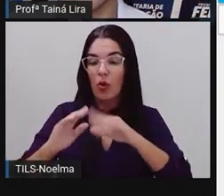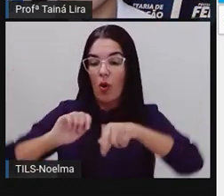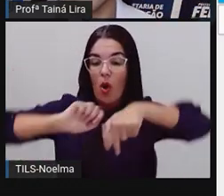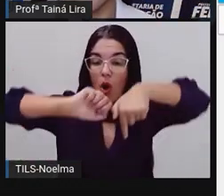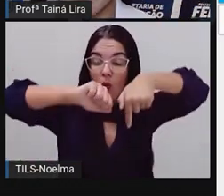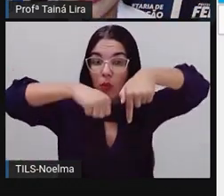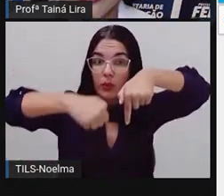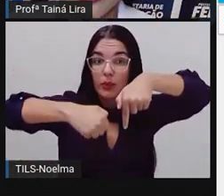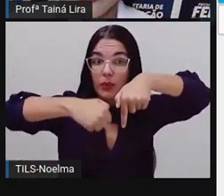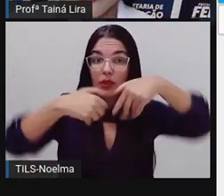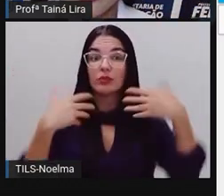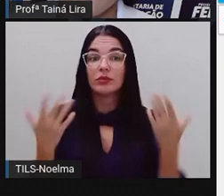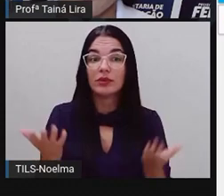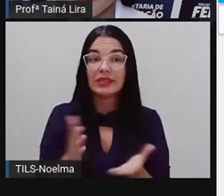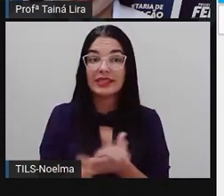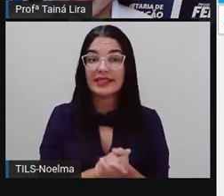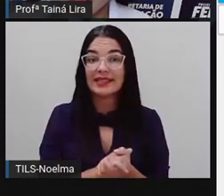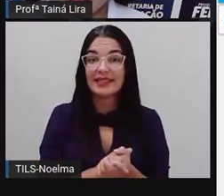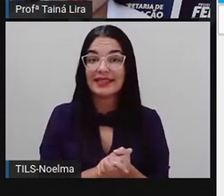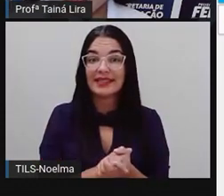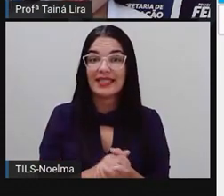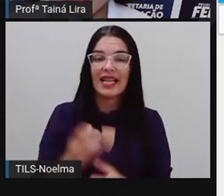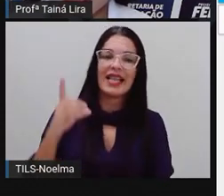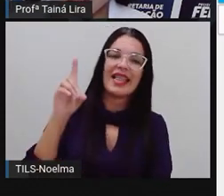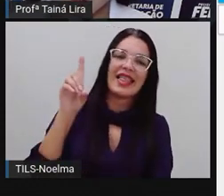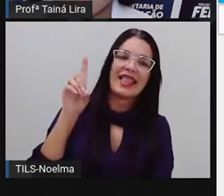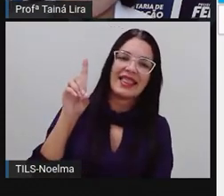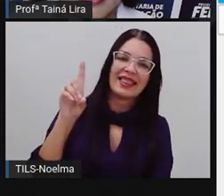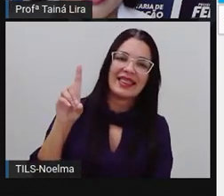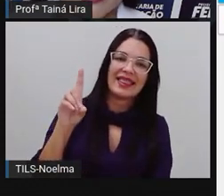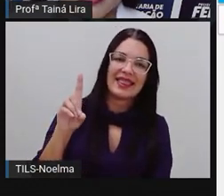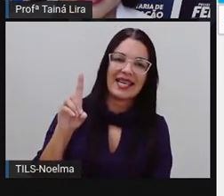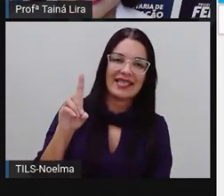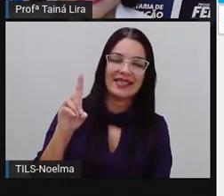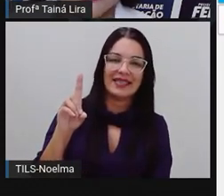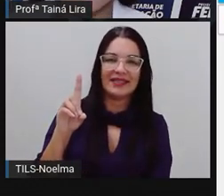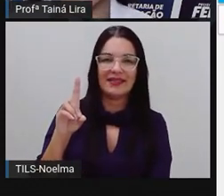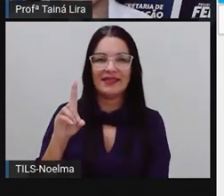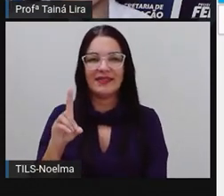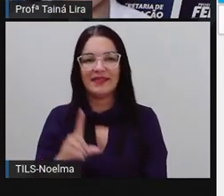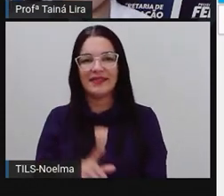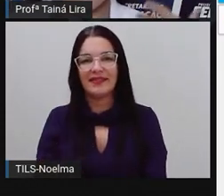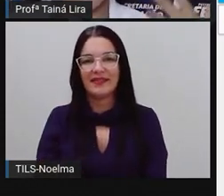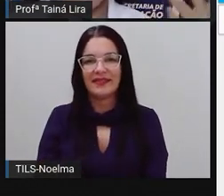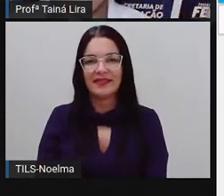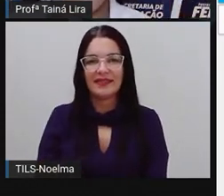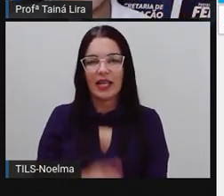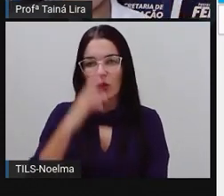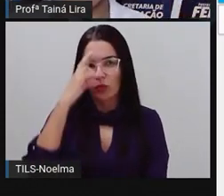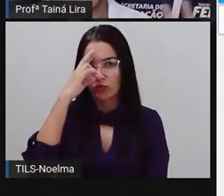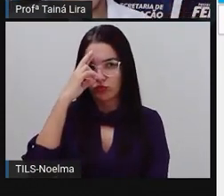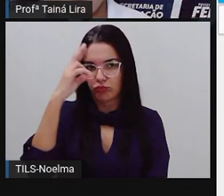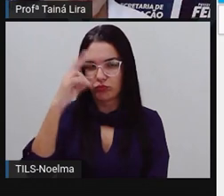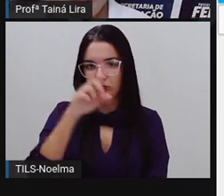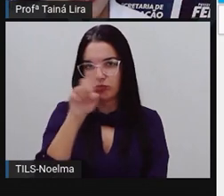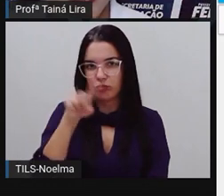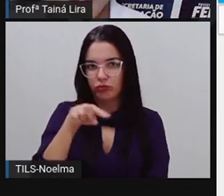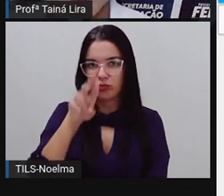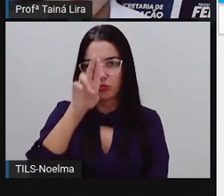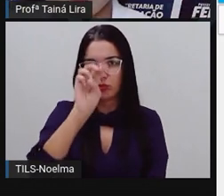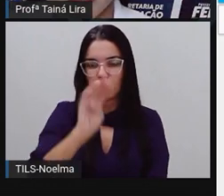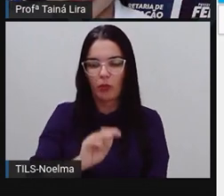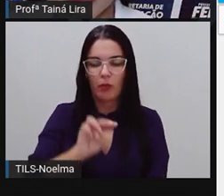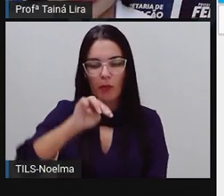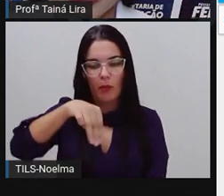famoso que lembra foi o Quilombo de Palmares queiram liderado por Zumbi dos